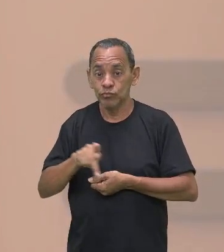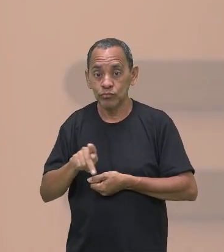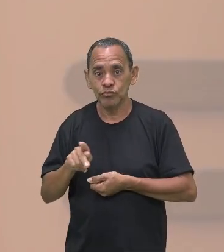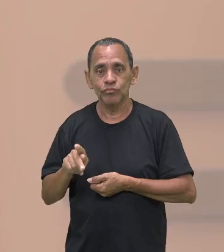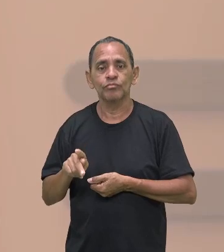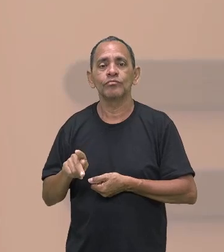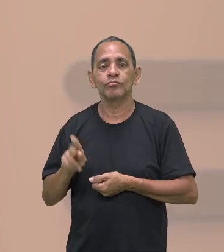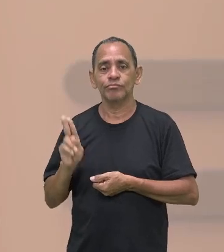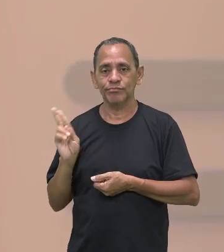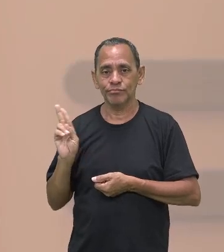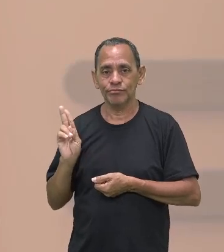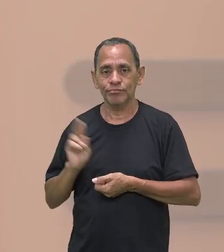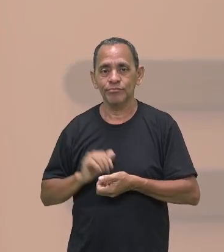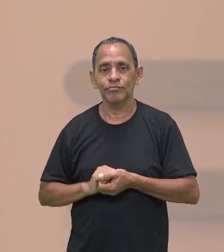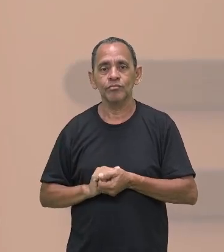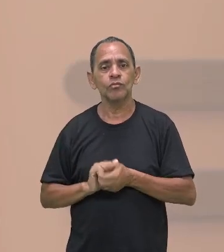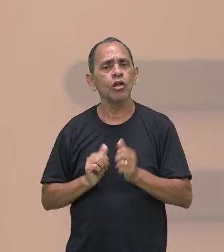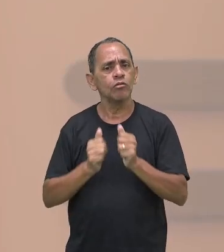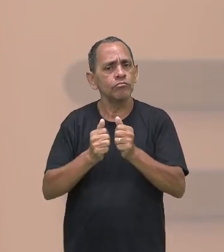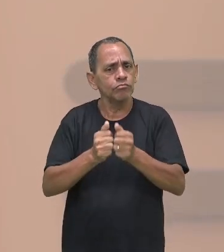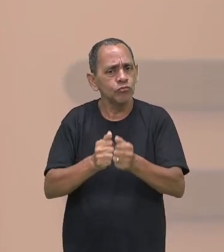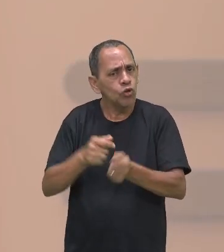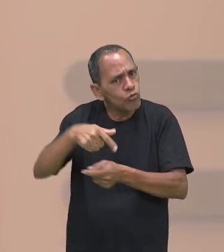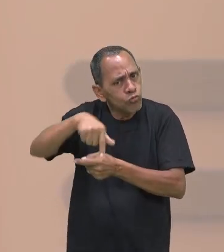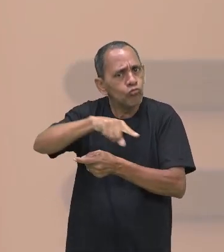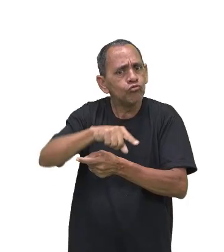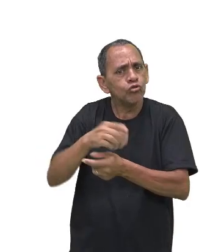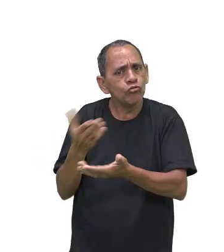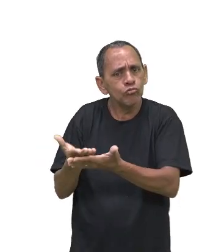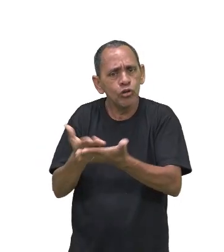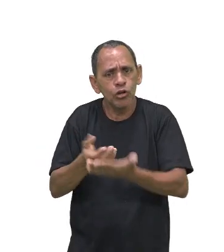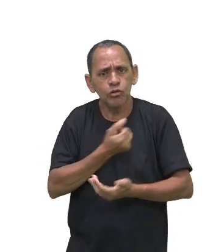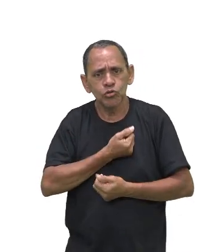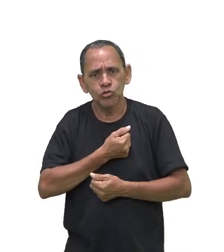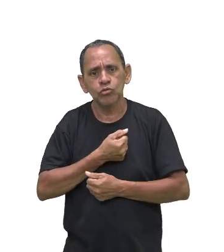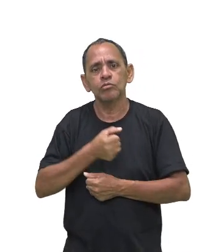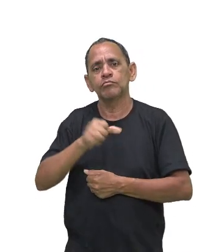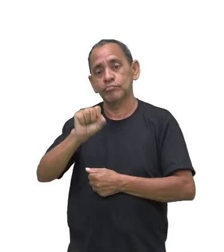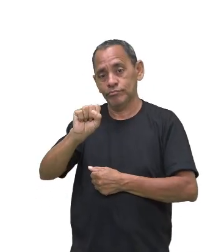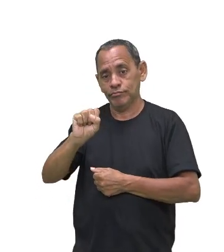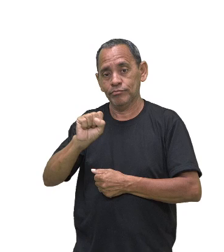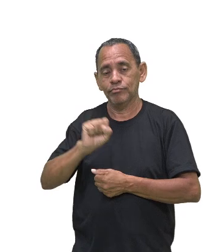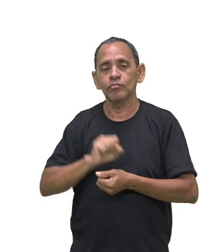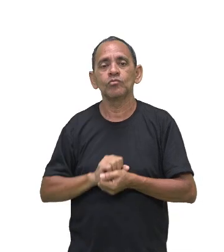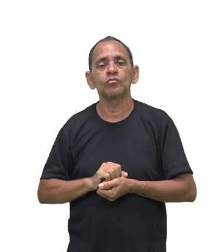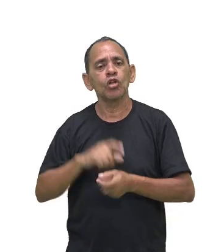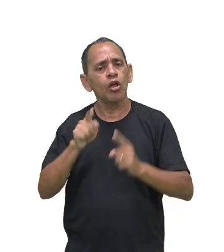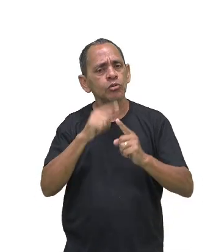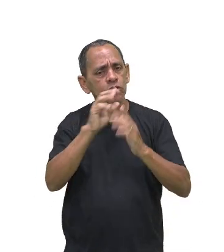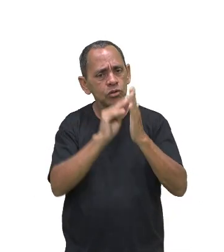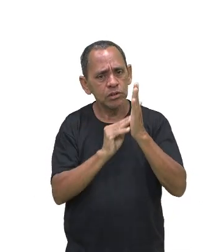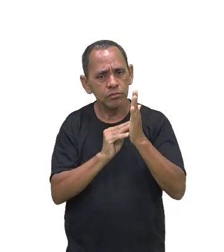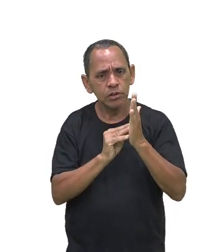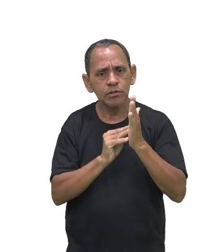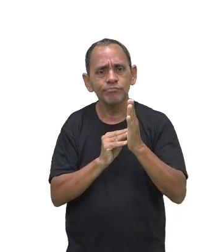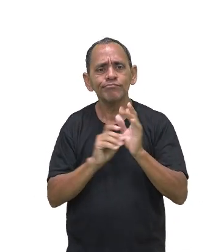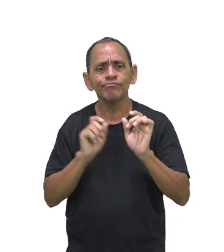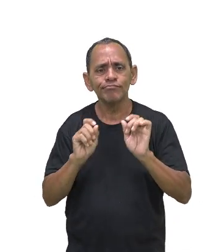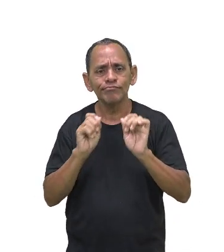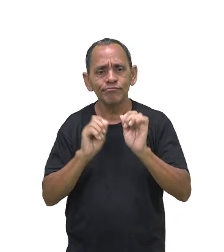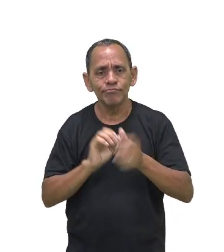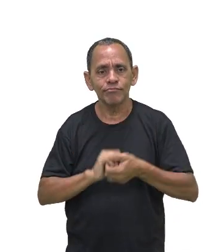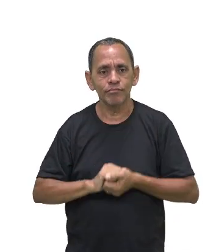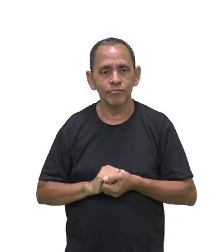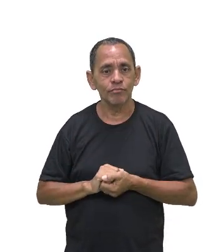e vou acompanhar vocês em nossa aula de número 8, cujo objeto de conhecimento é